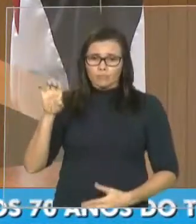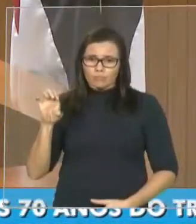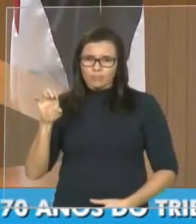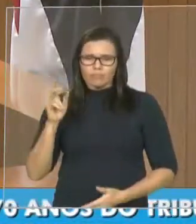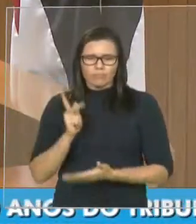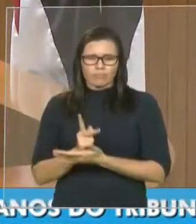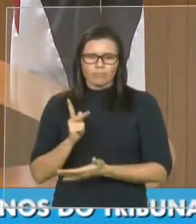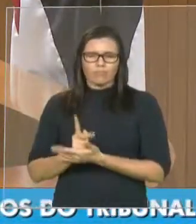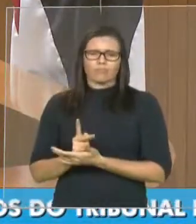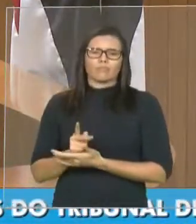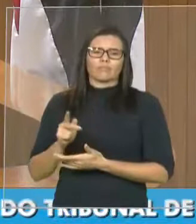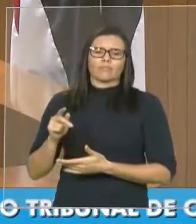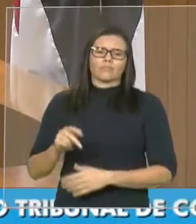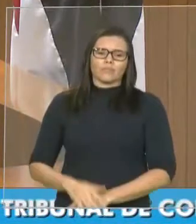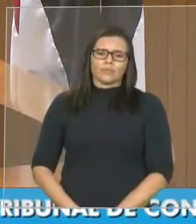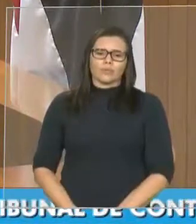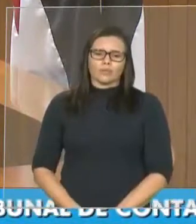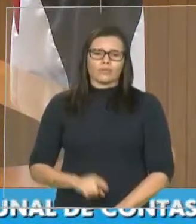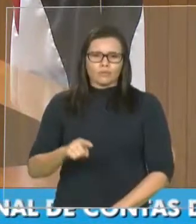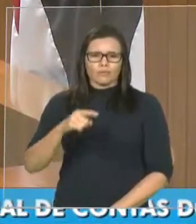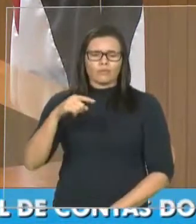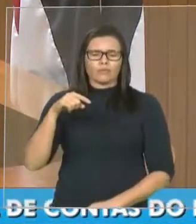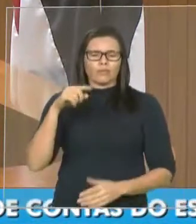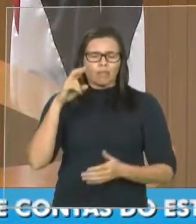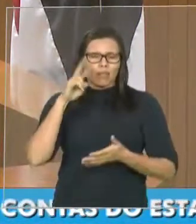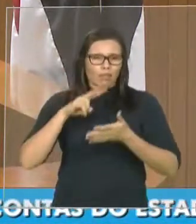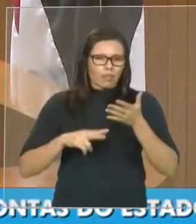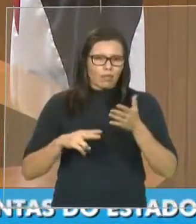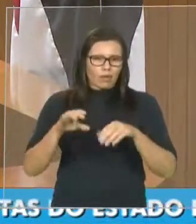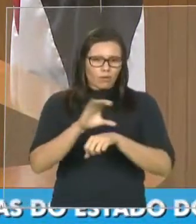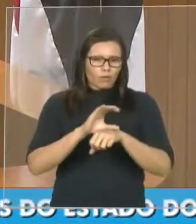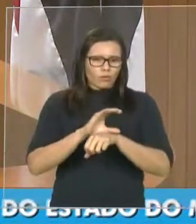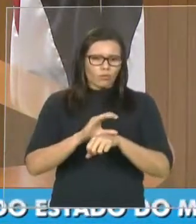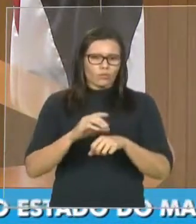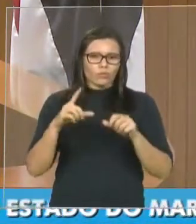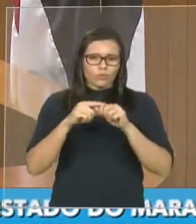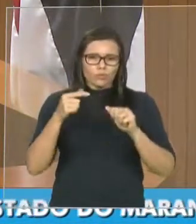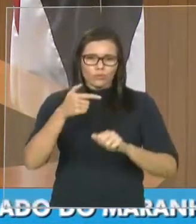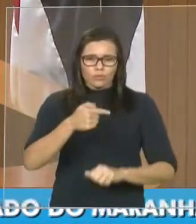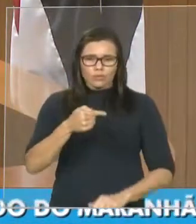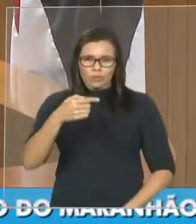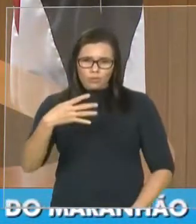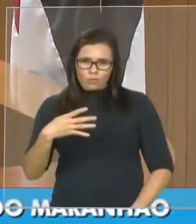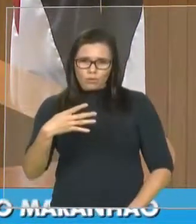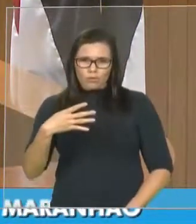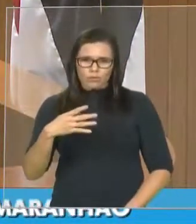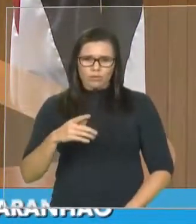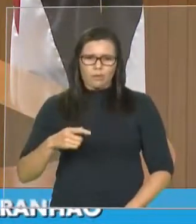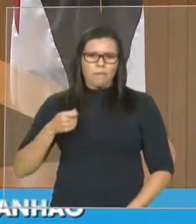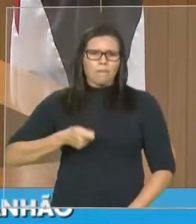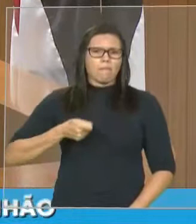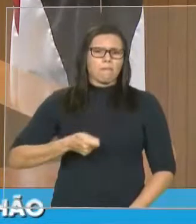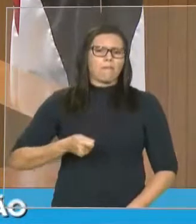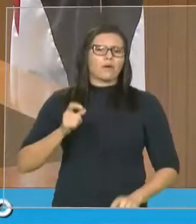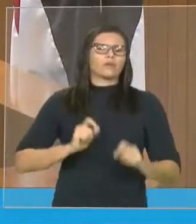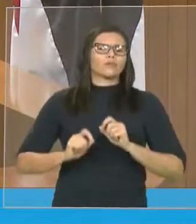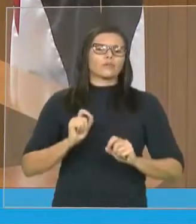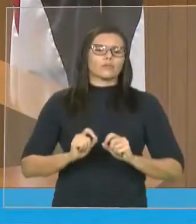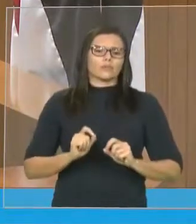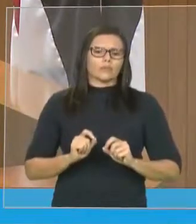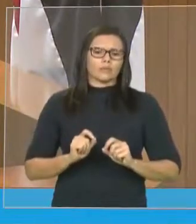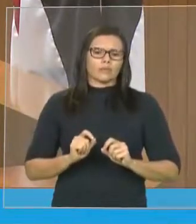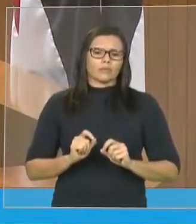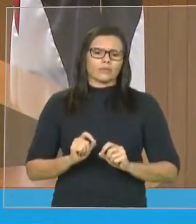interno, né? Quem lê a Constituição vai saber que lá no artigo 74 da Constituição determina como missão constitucional do